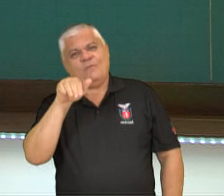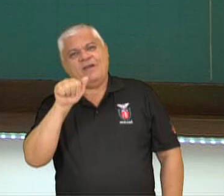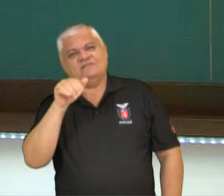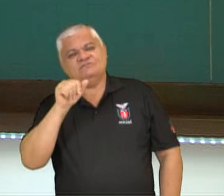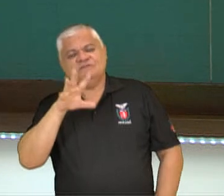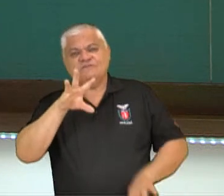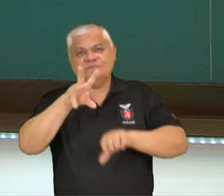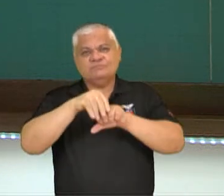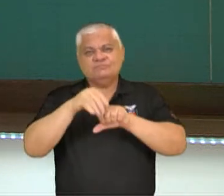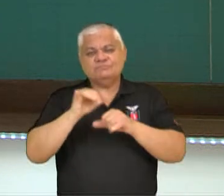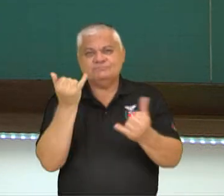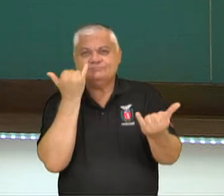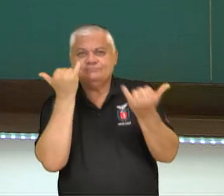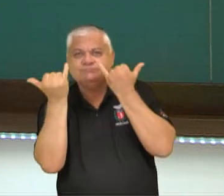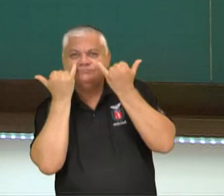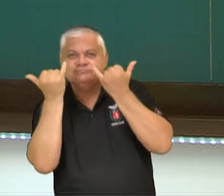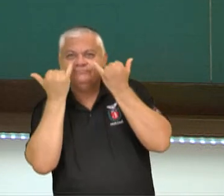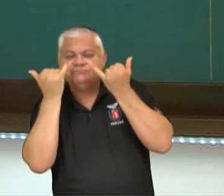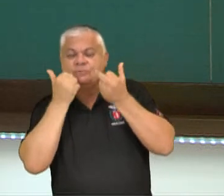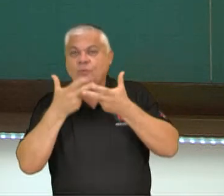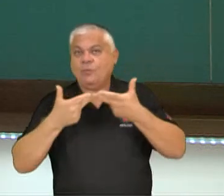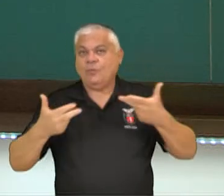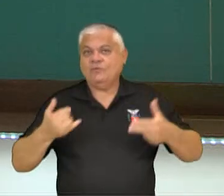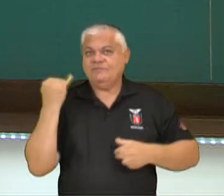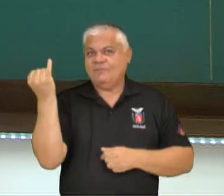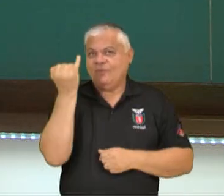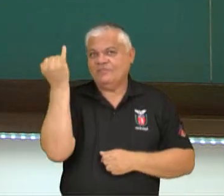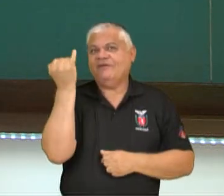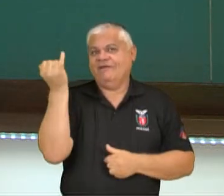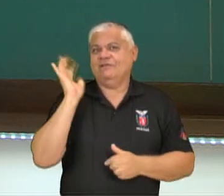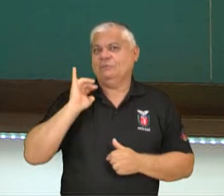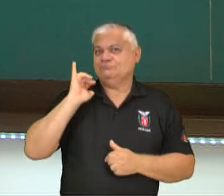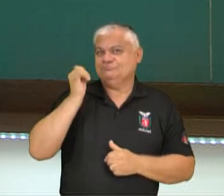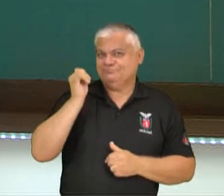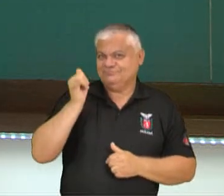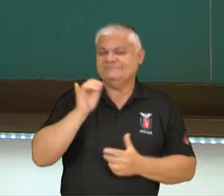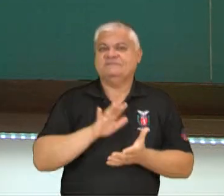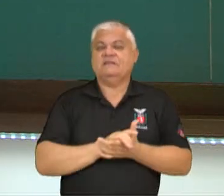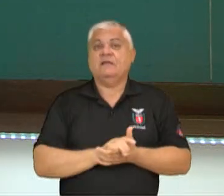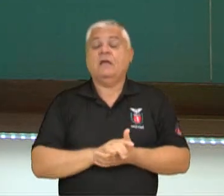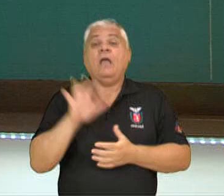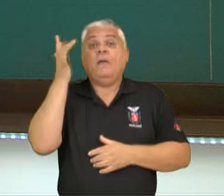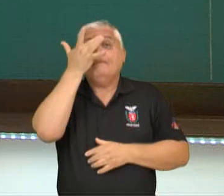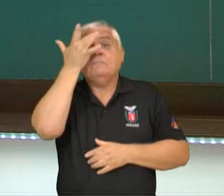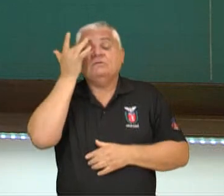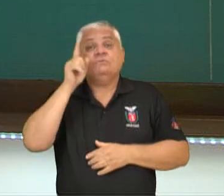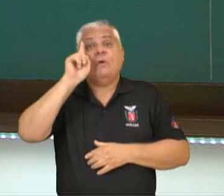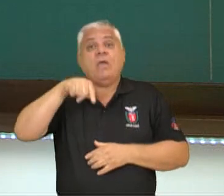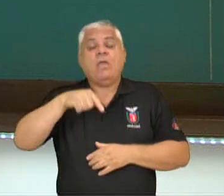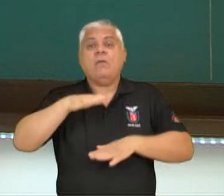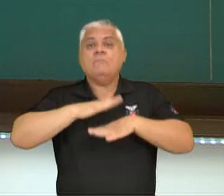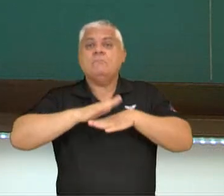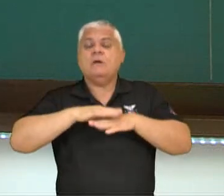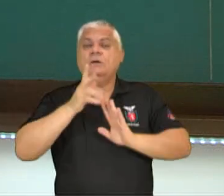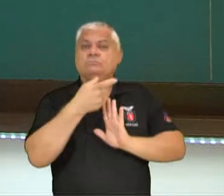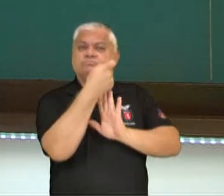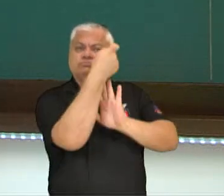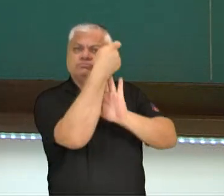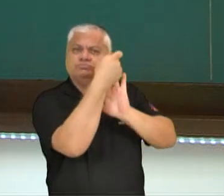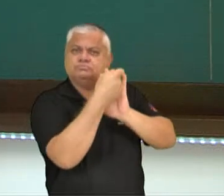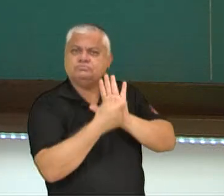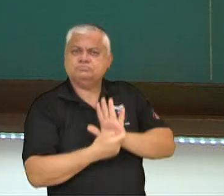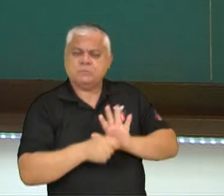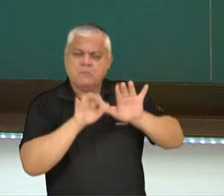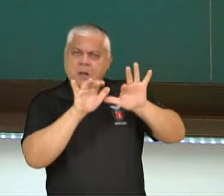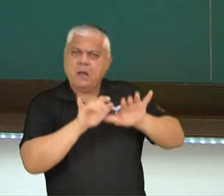a respeito de algum assunto considerado importante. Tão importante que alguém, um escritor, foi lá e fez o